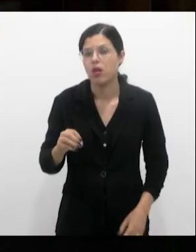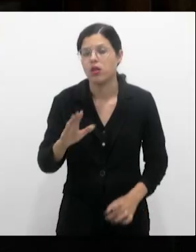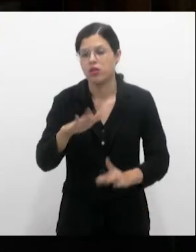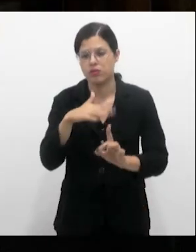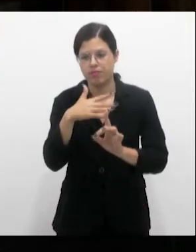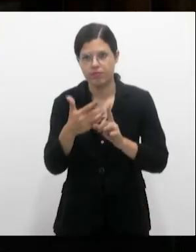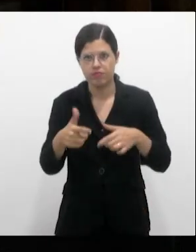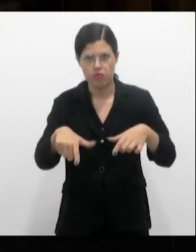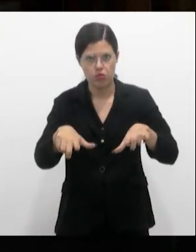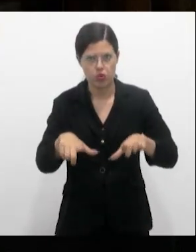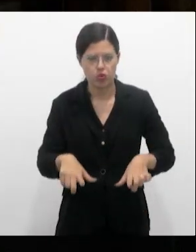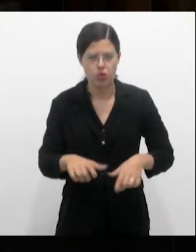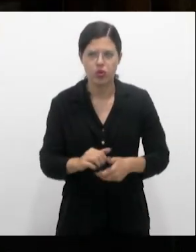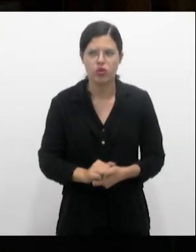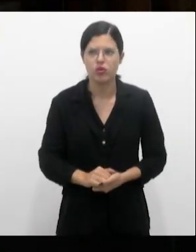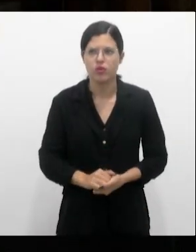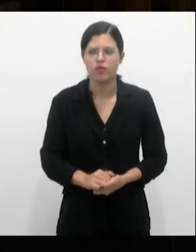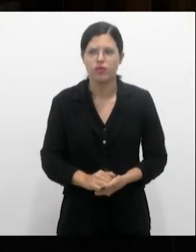moções,